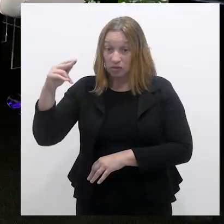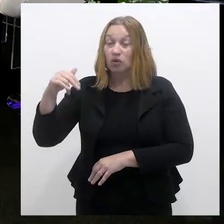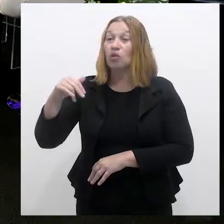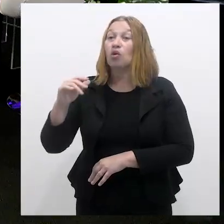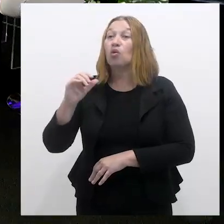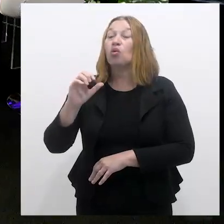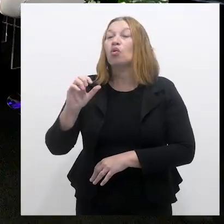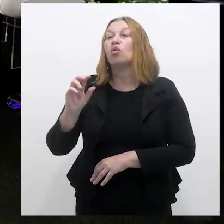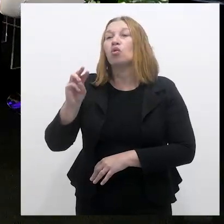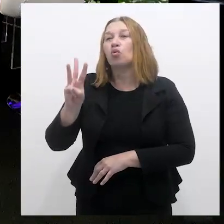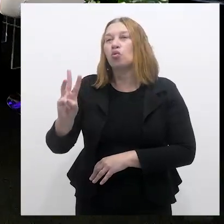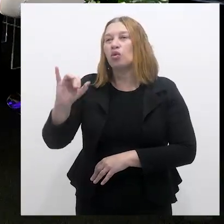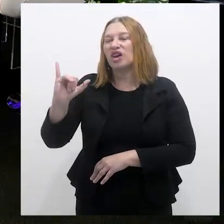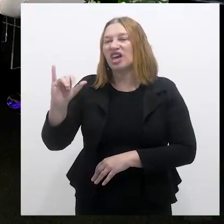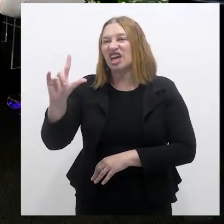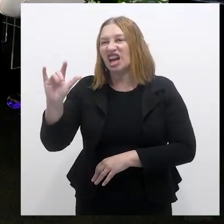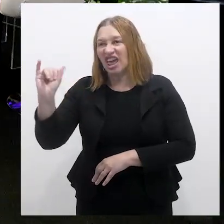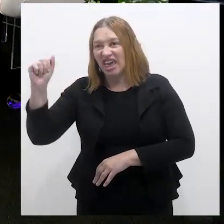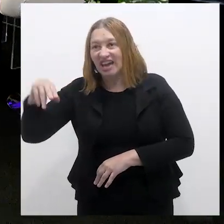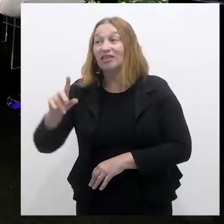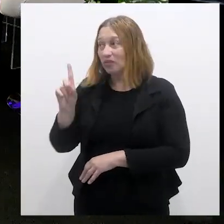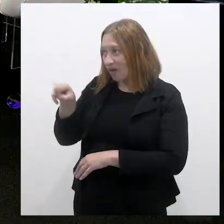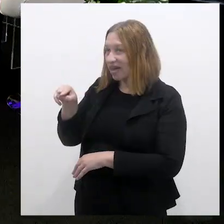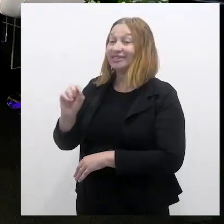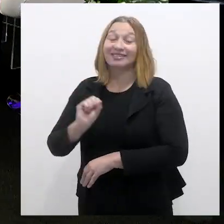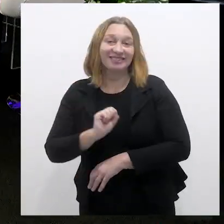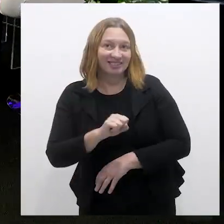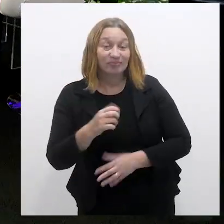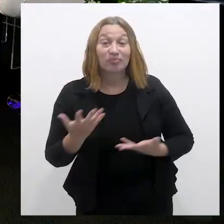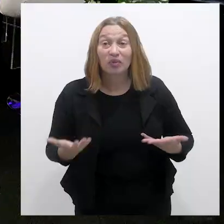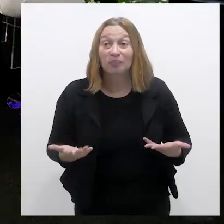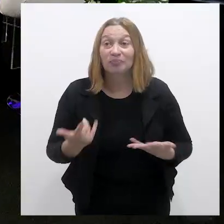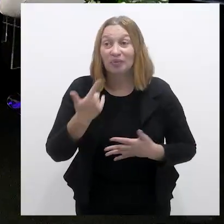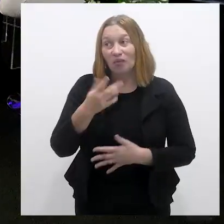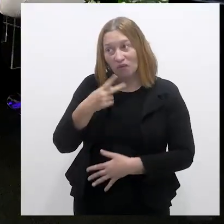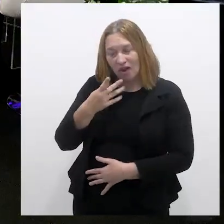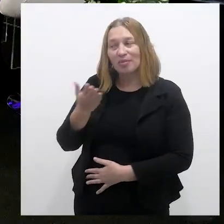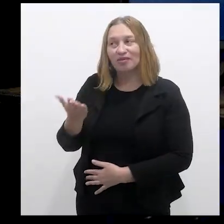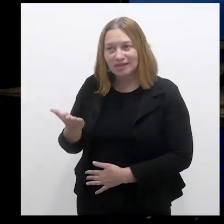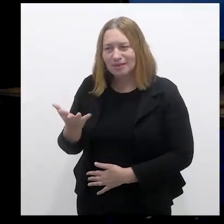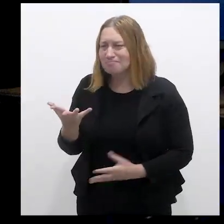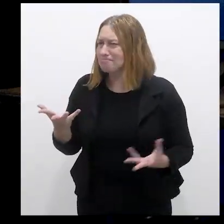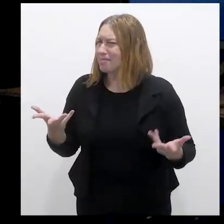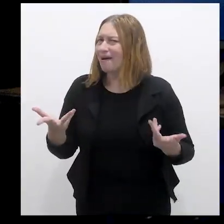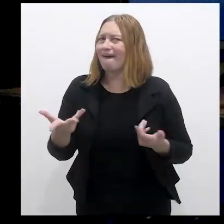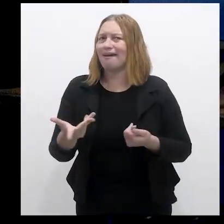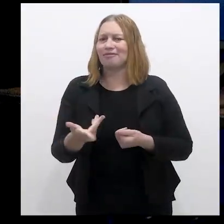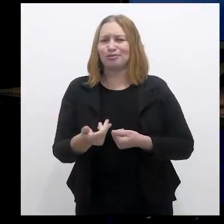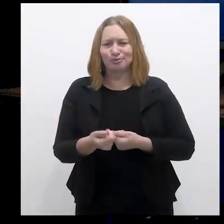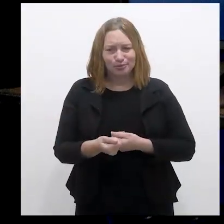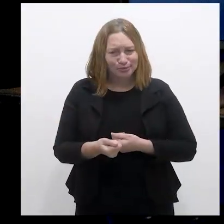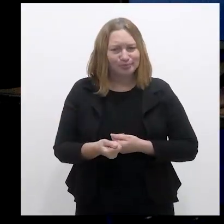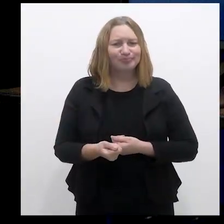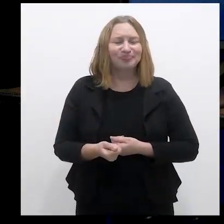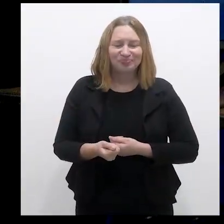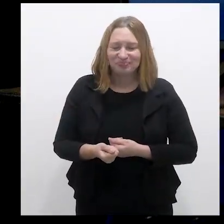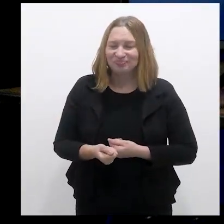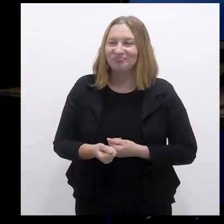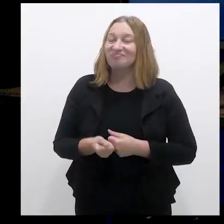que a gente tem aí, entre tantas que você faz a regência. Olha, vou dizer para vocês, é